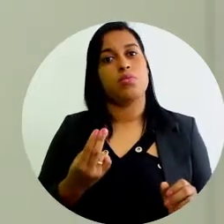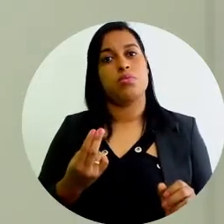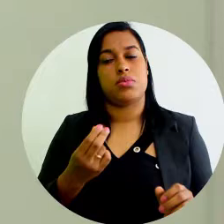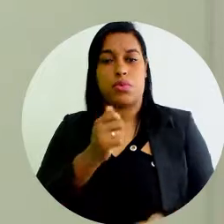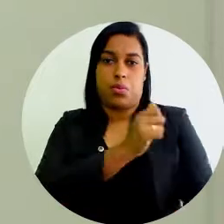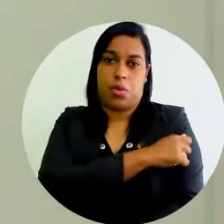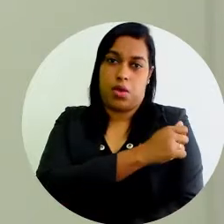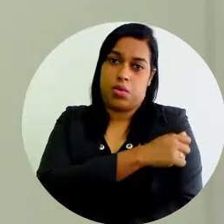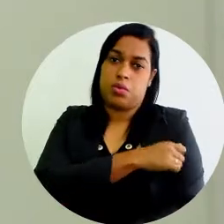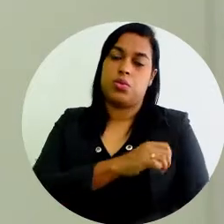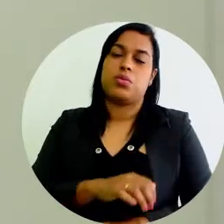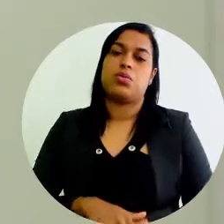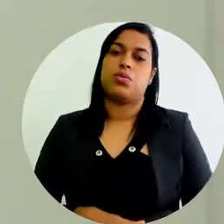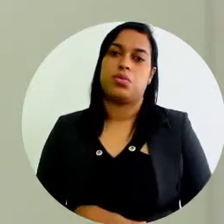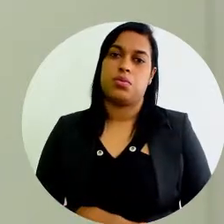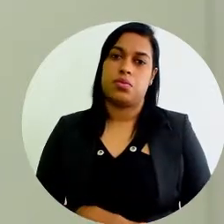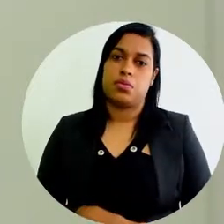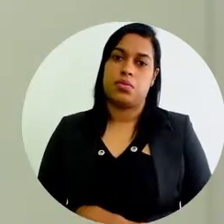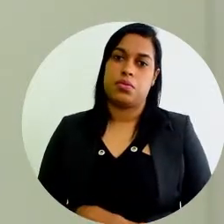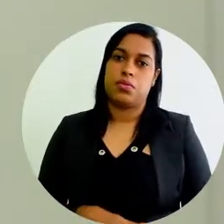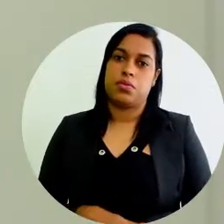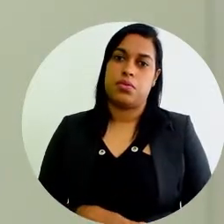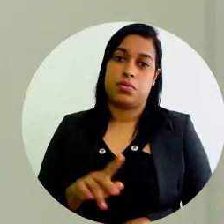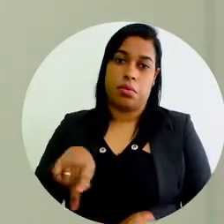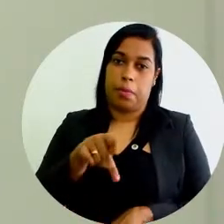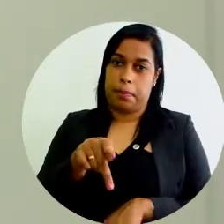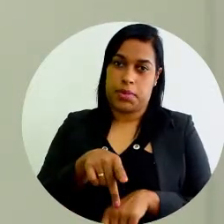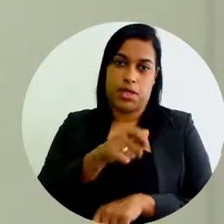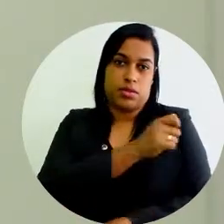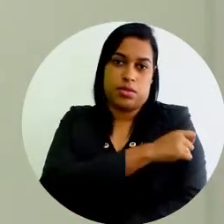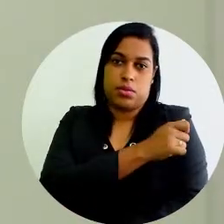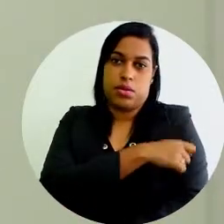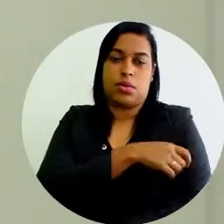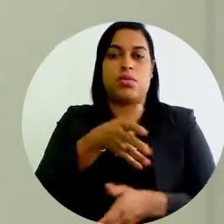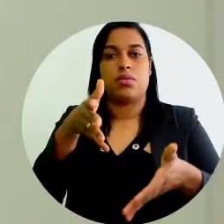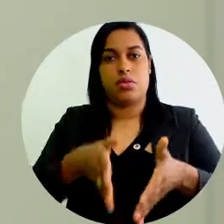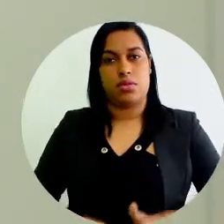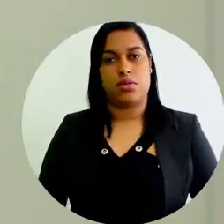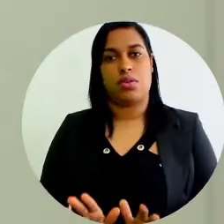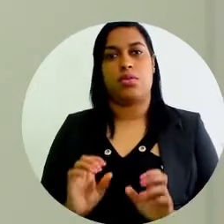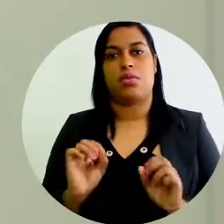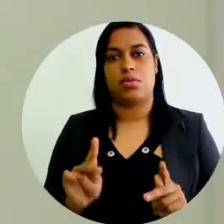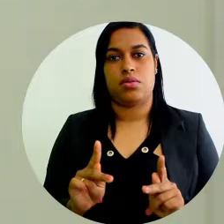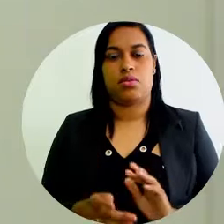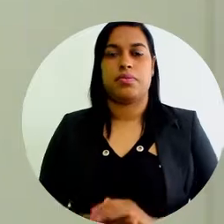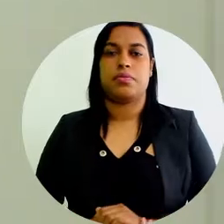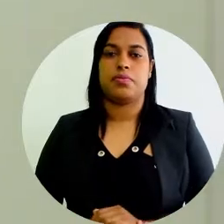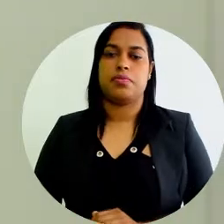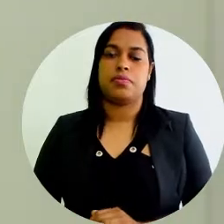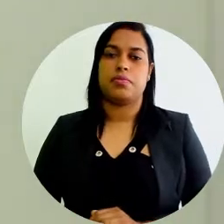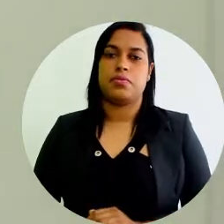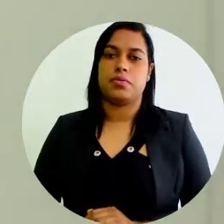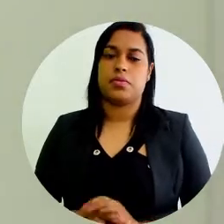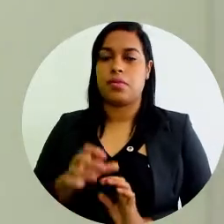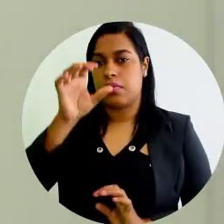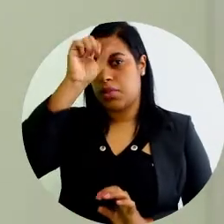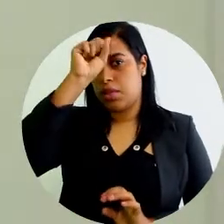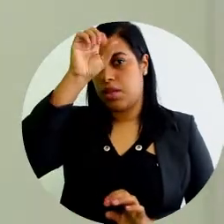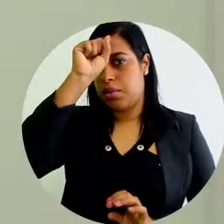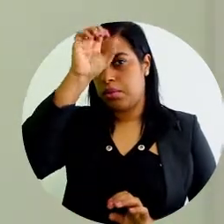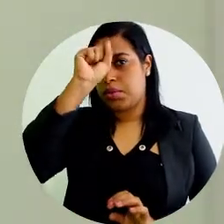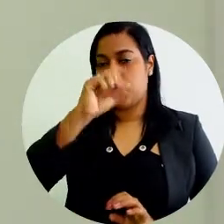nativa ao qual o aluno, do país que esse aluno nasceu, né?